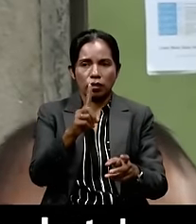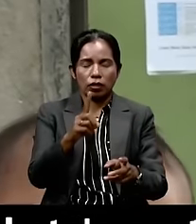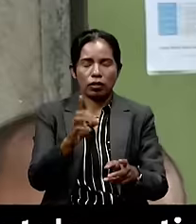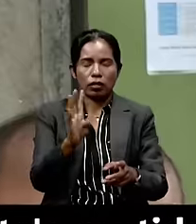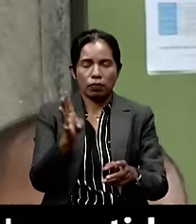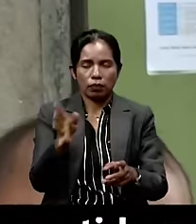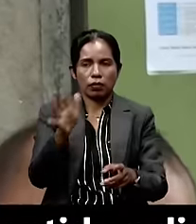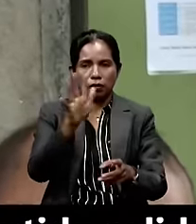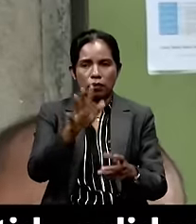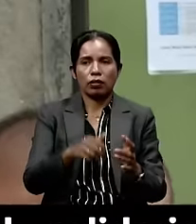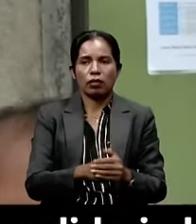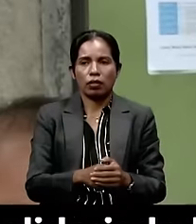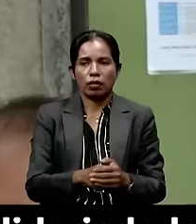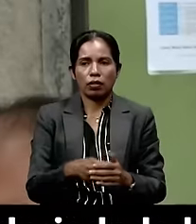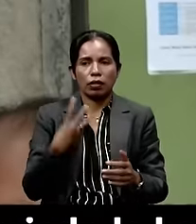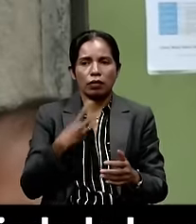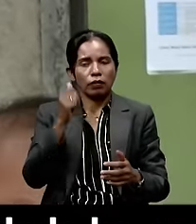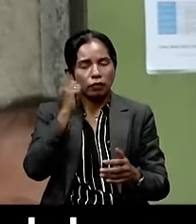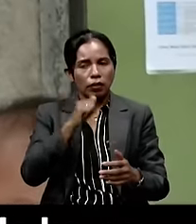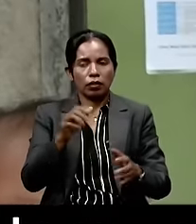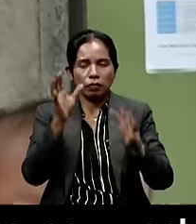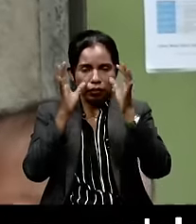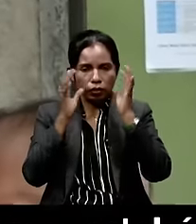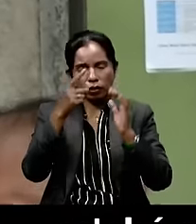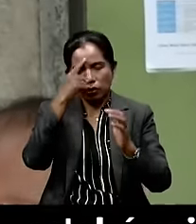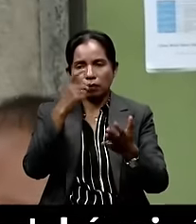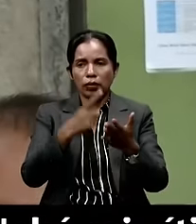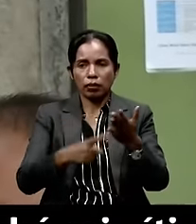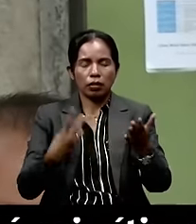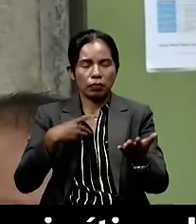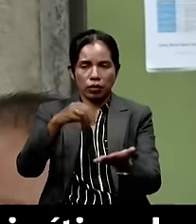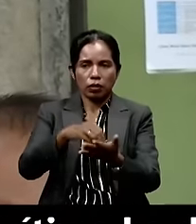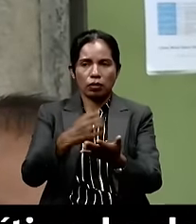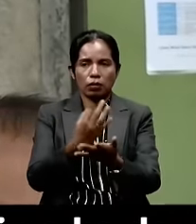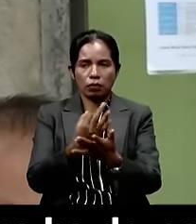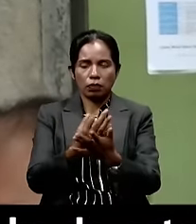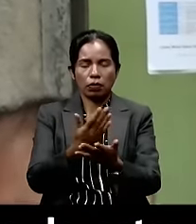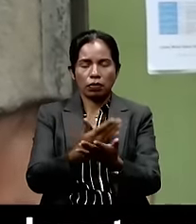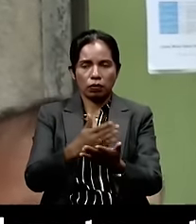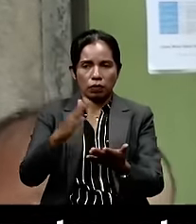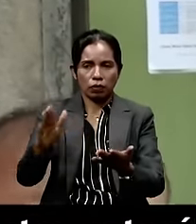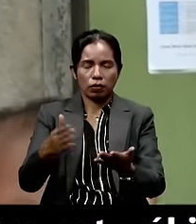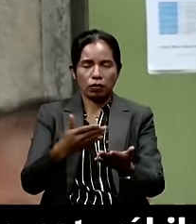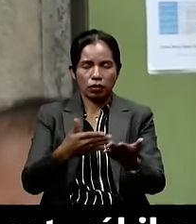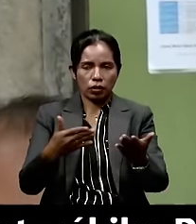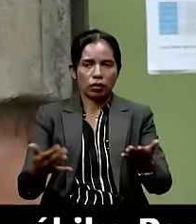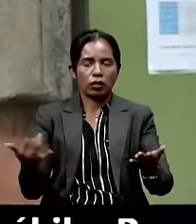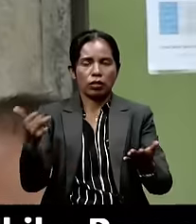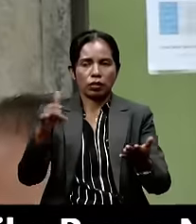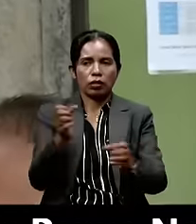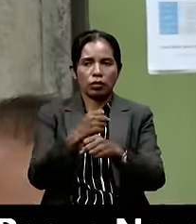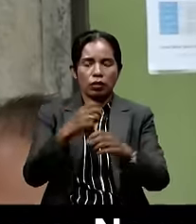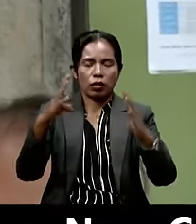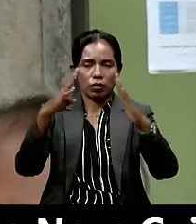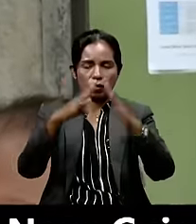45 iya mas ami fiatu ami tristi tama seida ami hutta osa namu tu gori ne hola be material ki kuansir ne hori hari ami